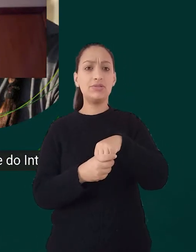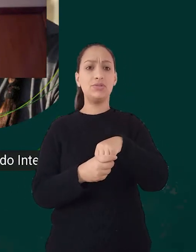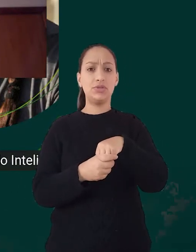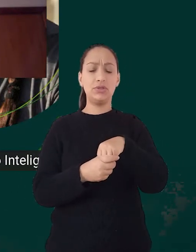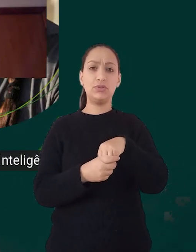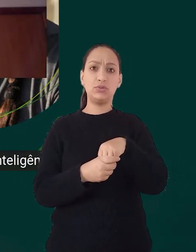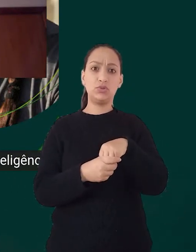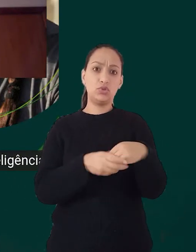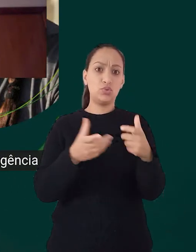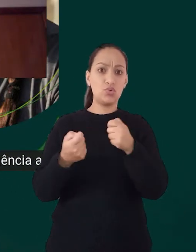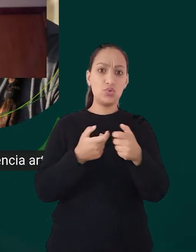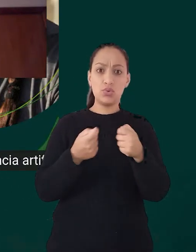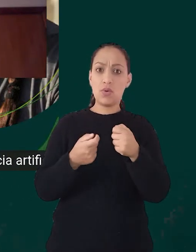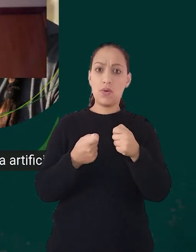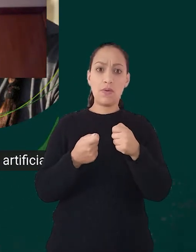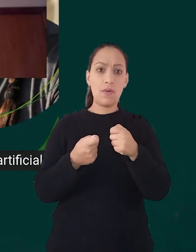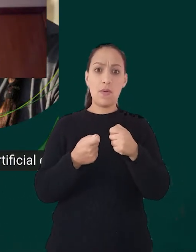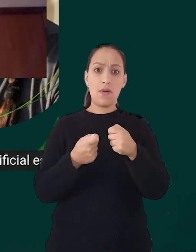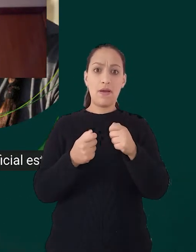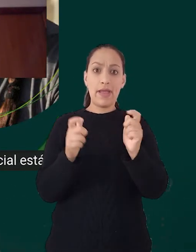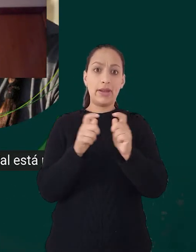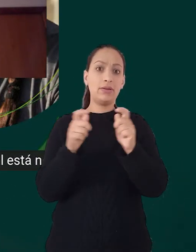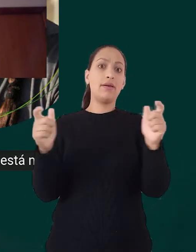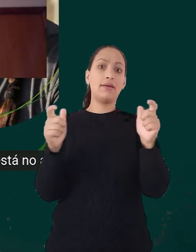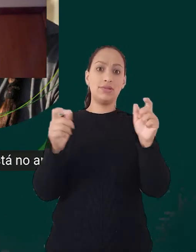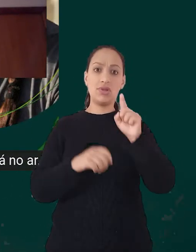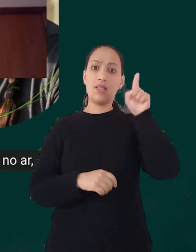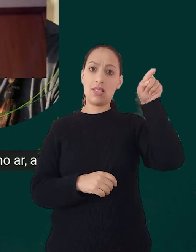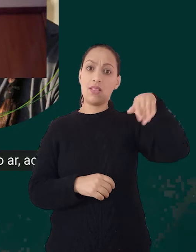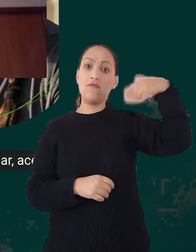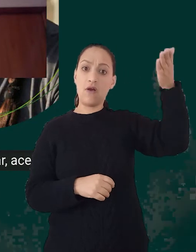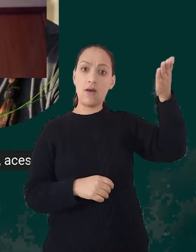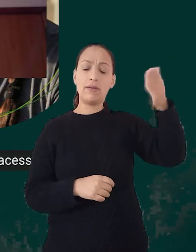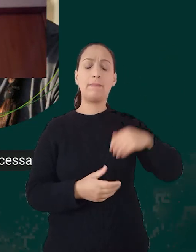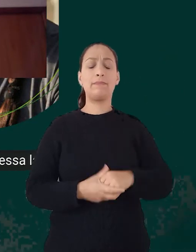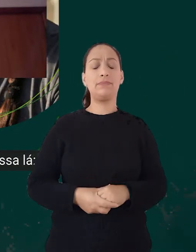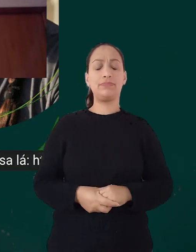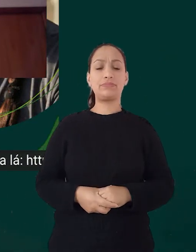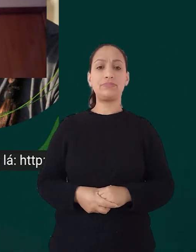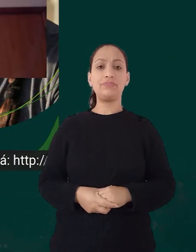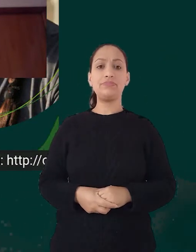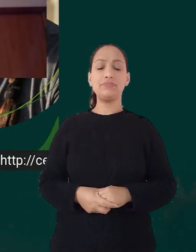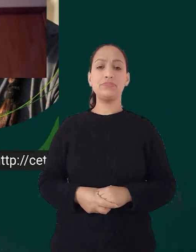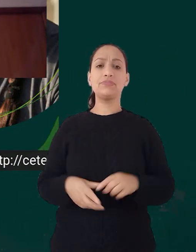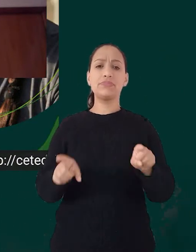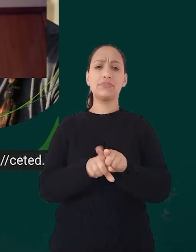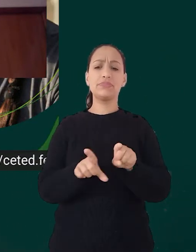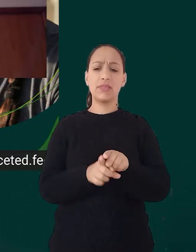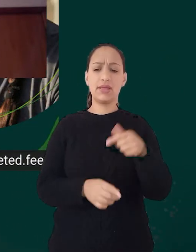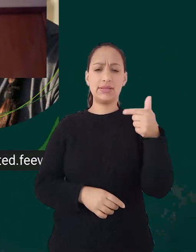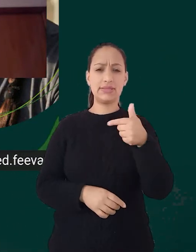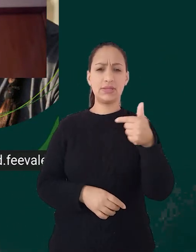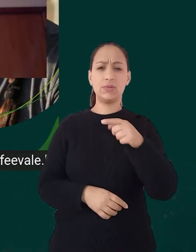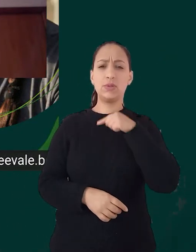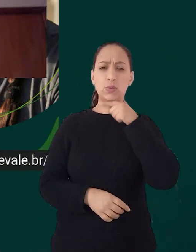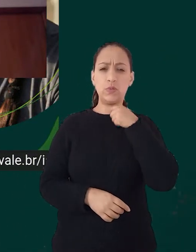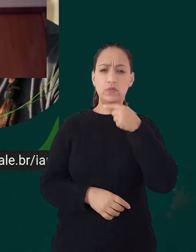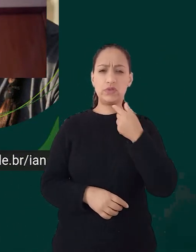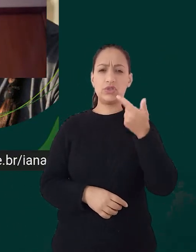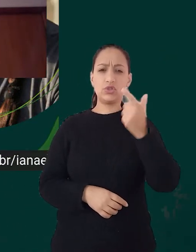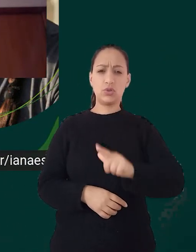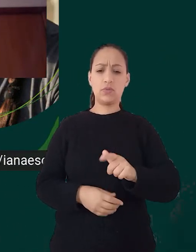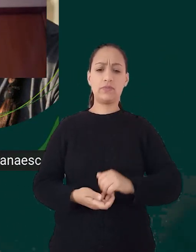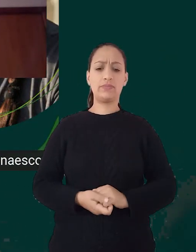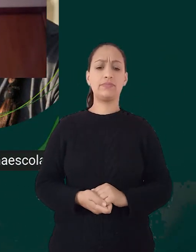de um jogo muito grande lá fora. Então isso tem sido bem recorrente. A segunda dúvida, Débora, só pode me...